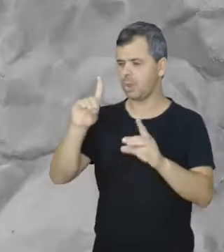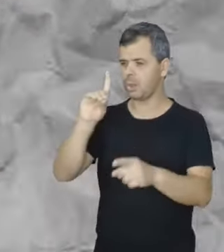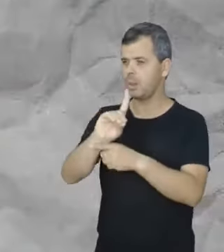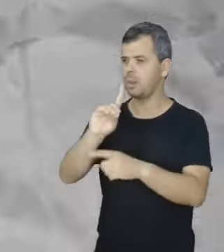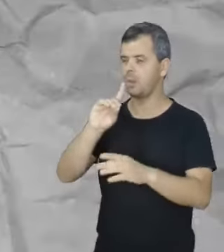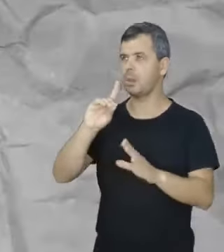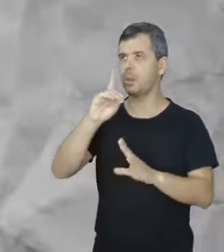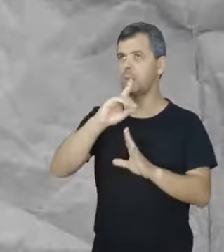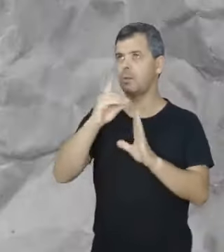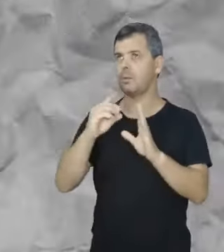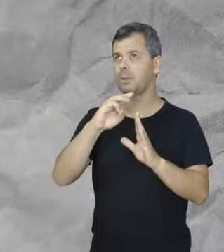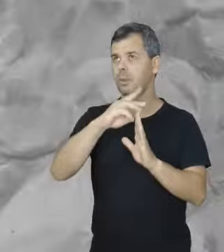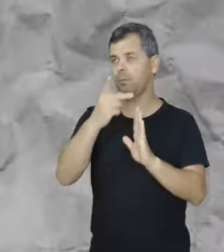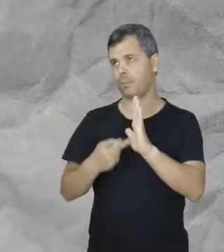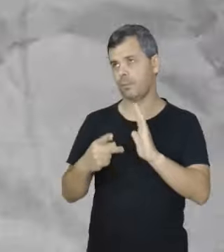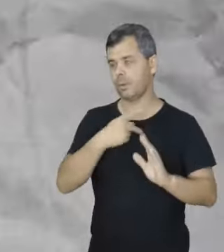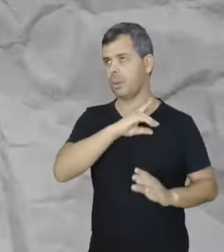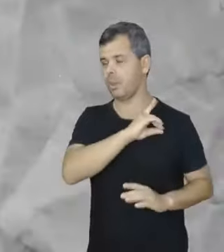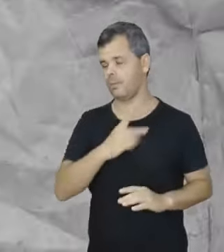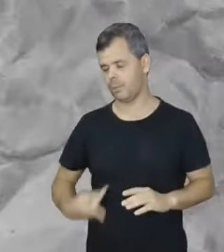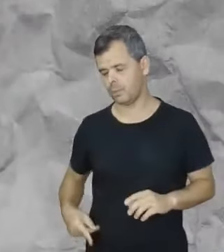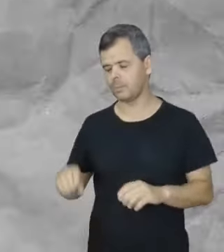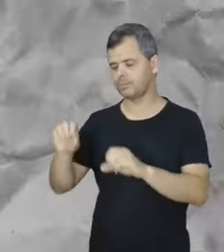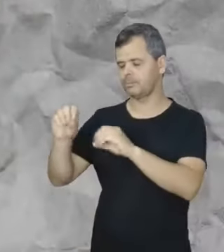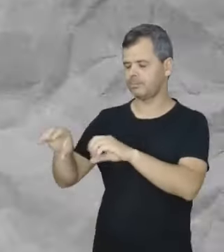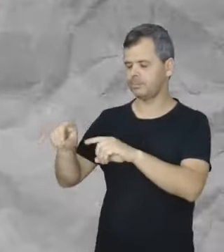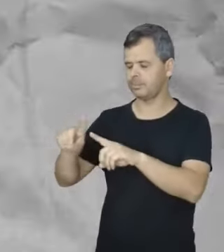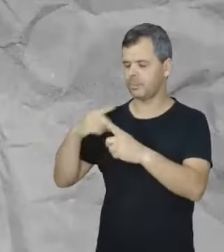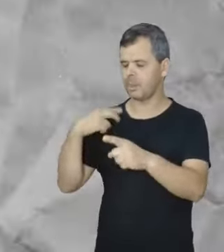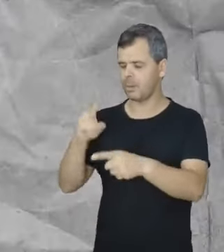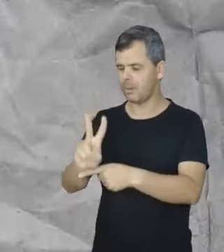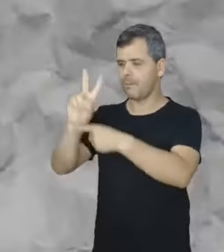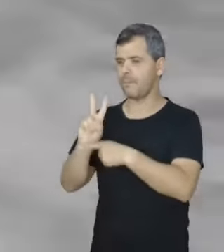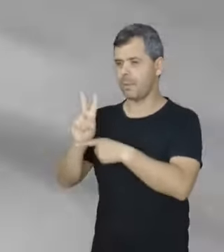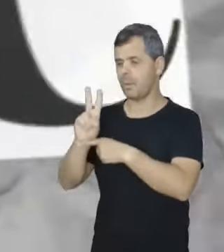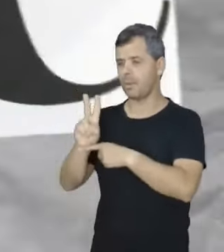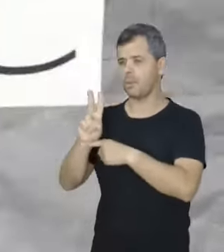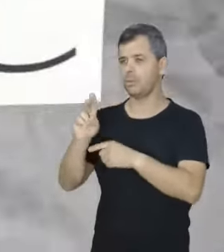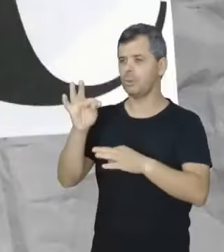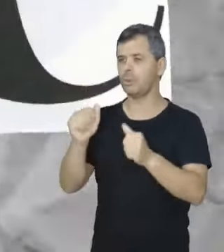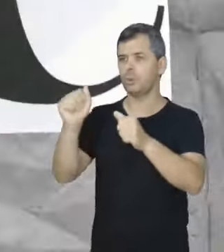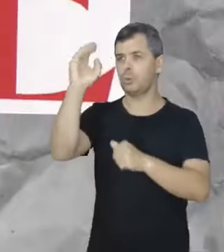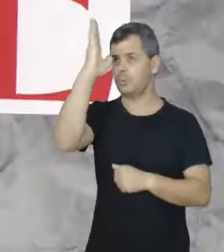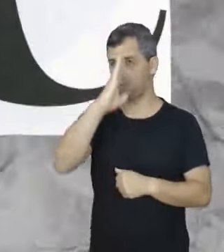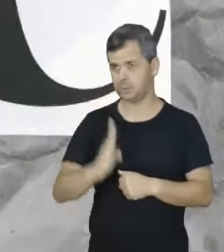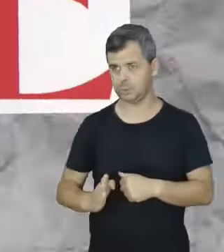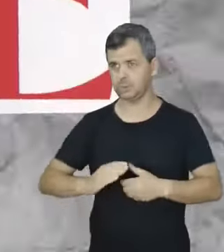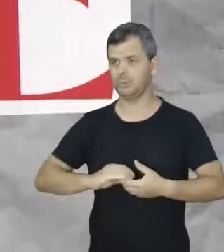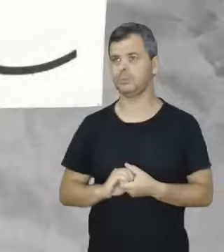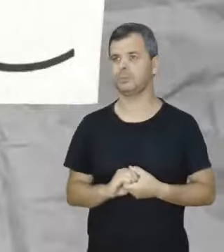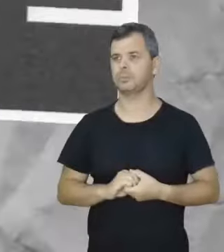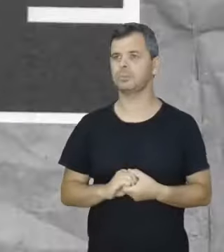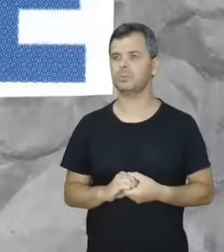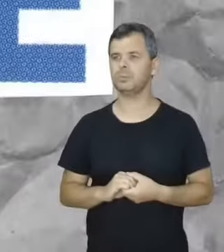Pública, e ainda promover ações educativas e preventivas em todo o país.